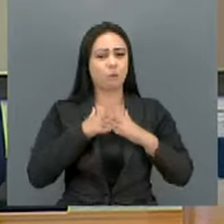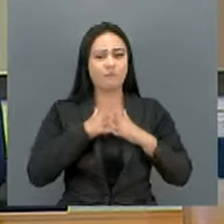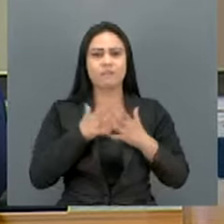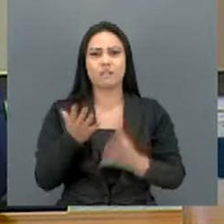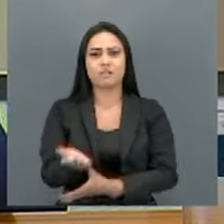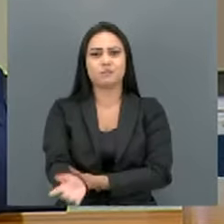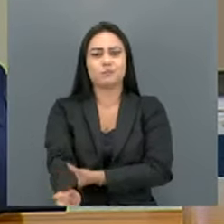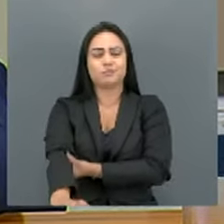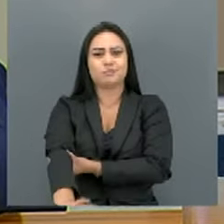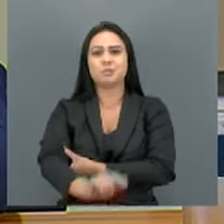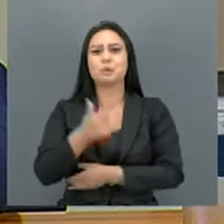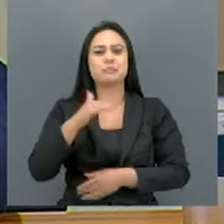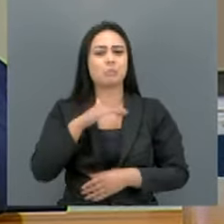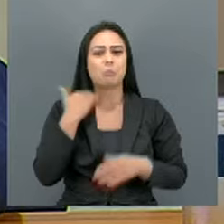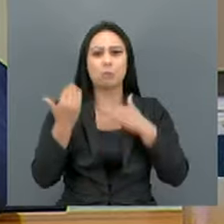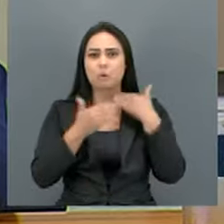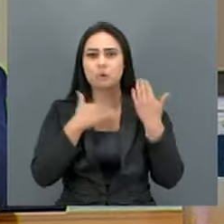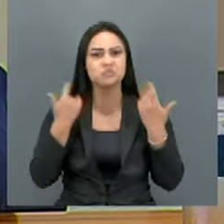a morte.